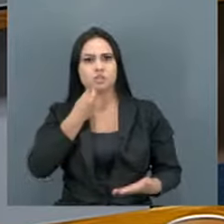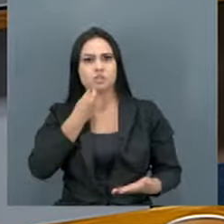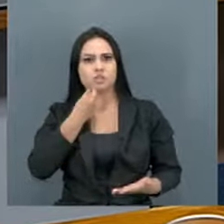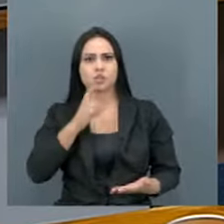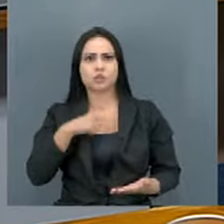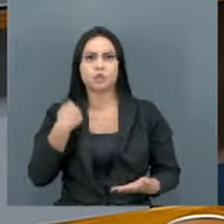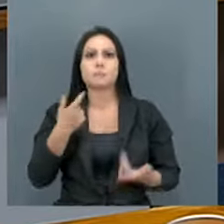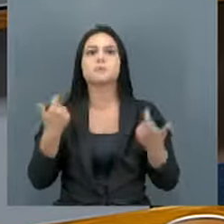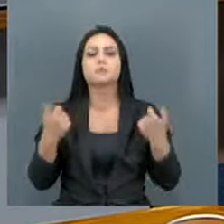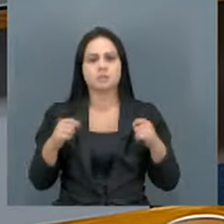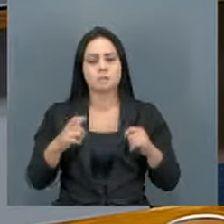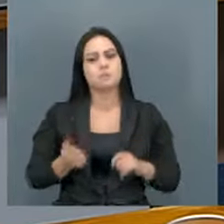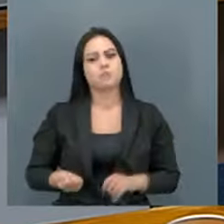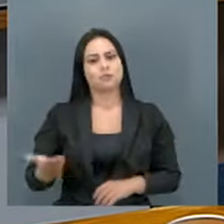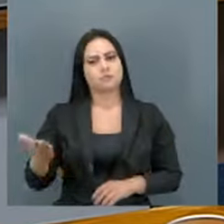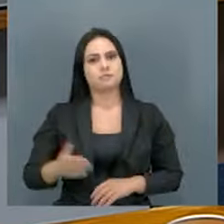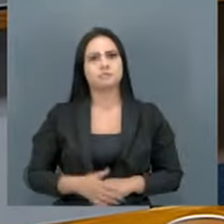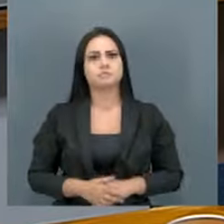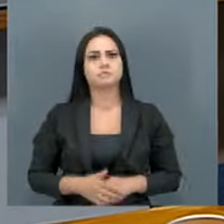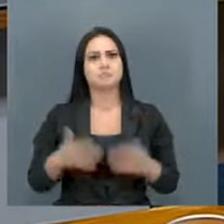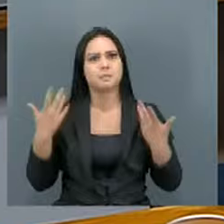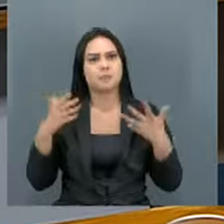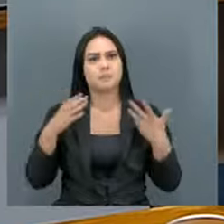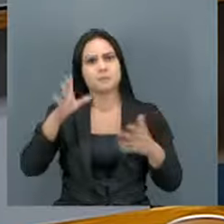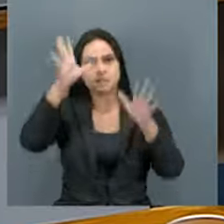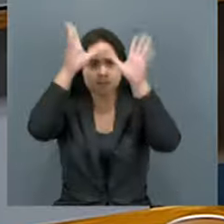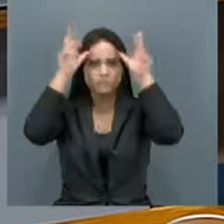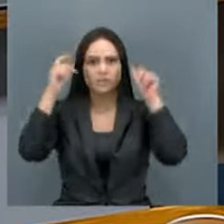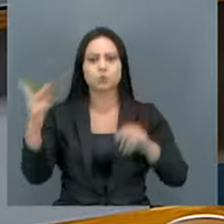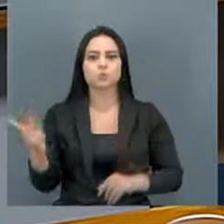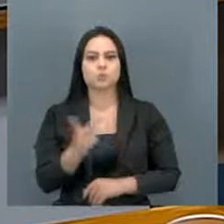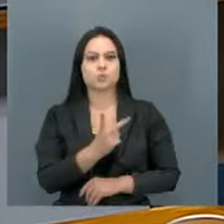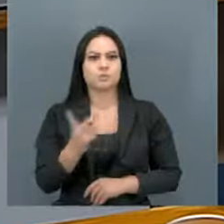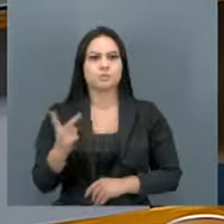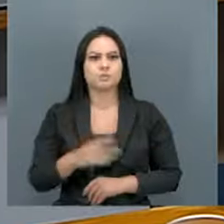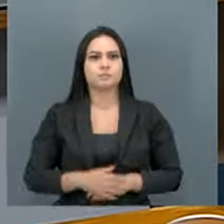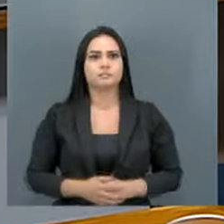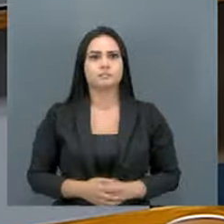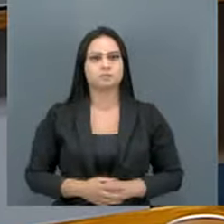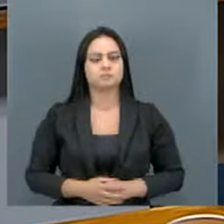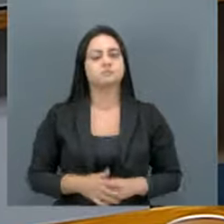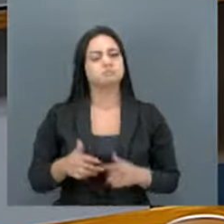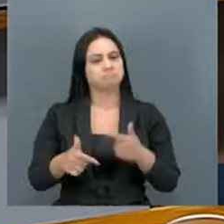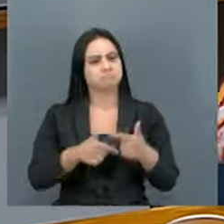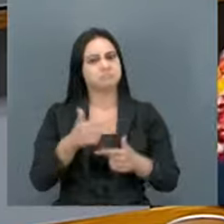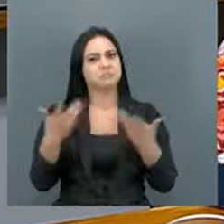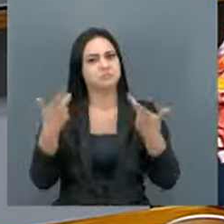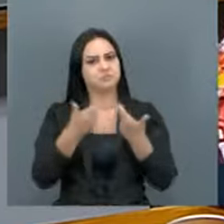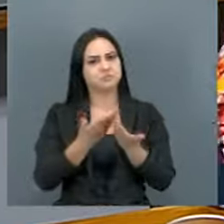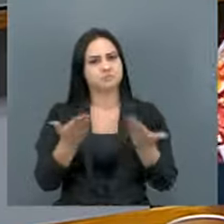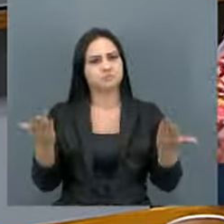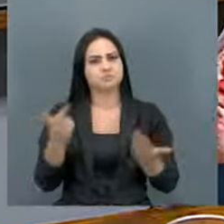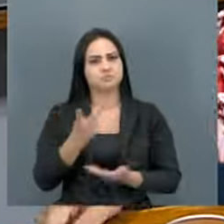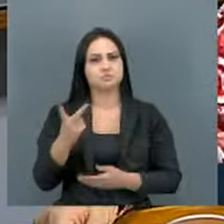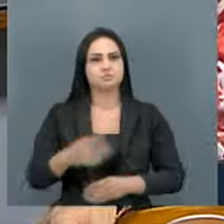nós precisamos dar a eles. Parabéns, Cacique Arnaldo, parabéns, Cacique Graciano, pelo trabalho de vocês.